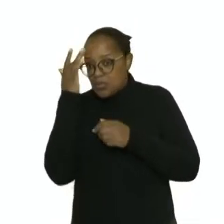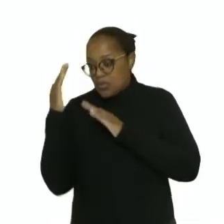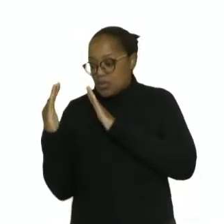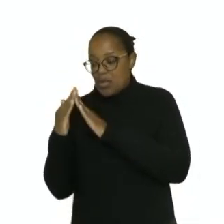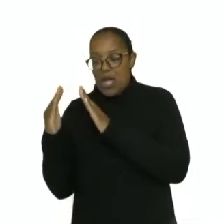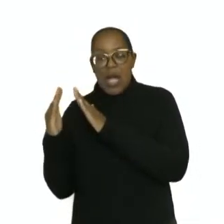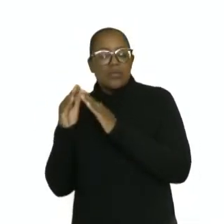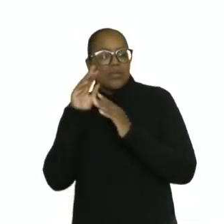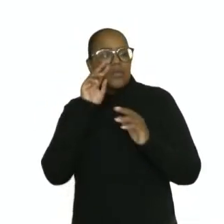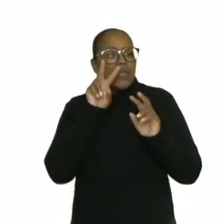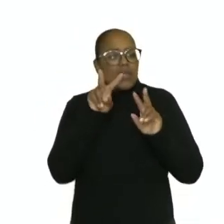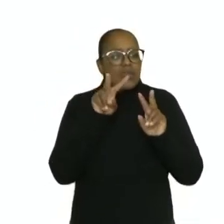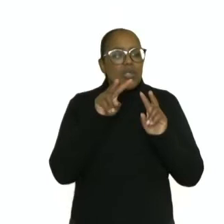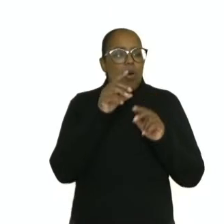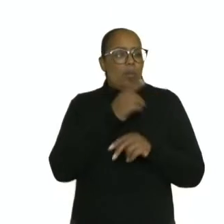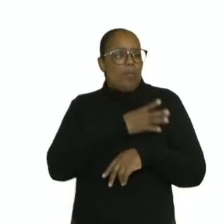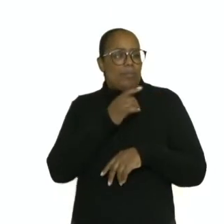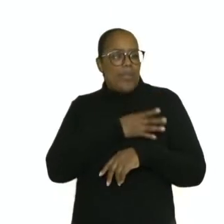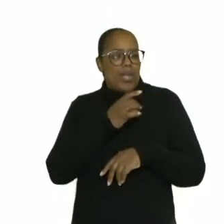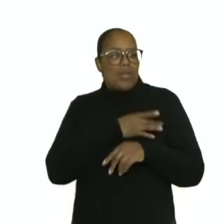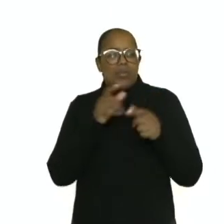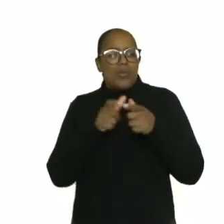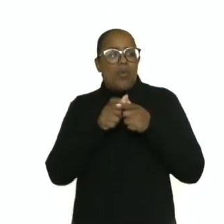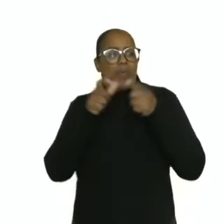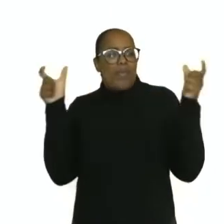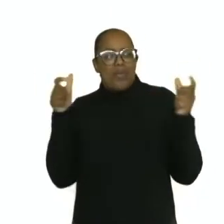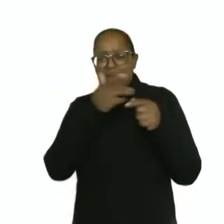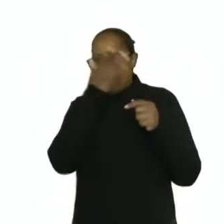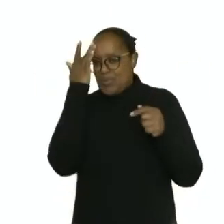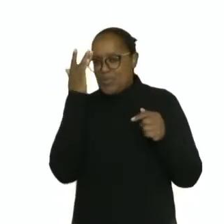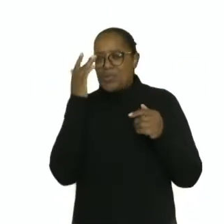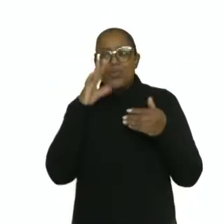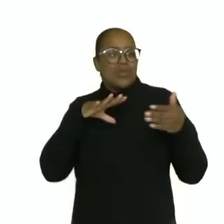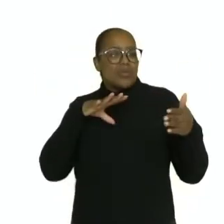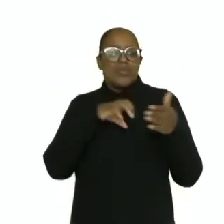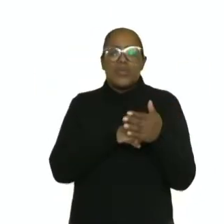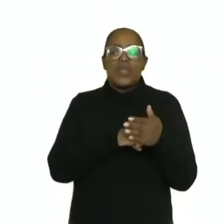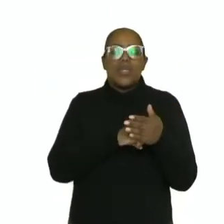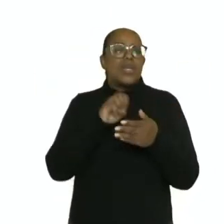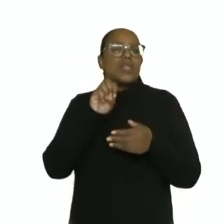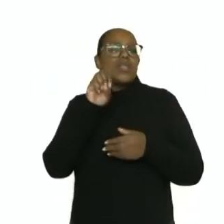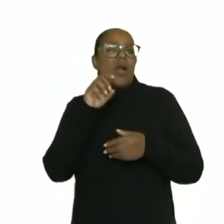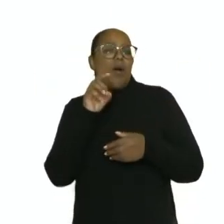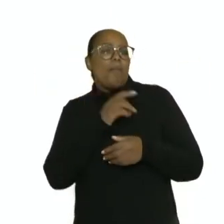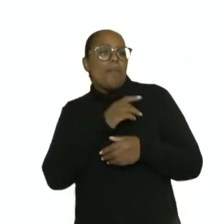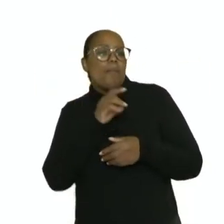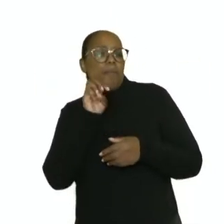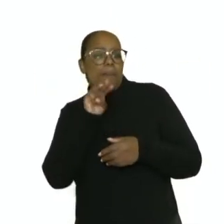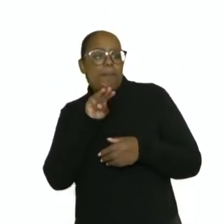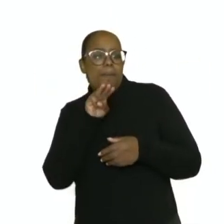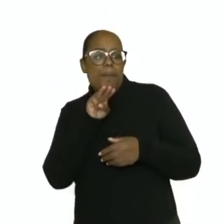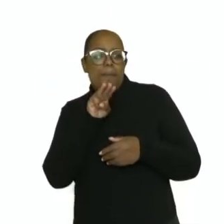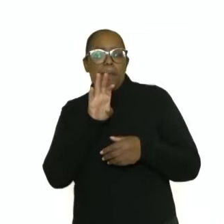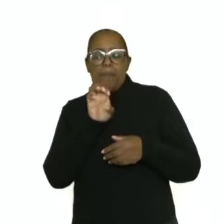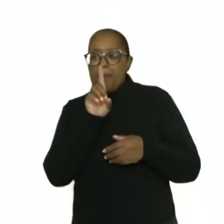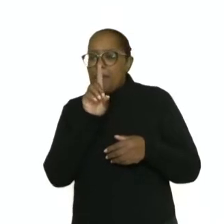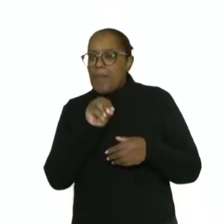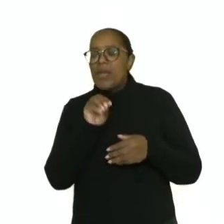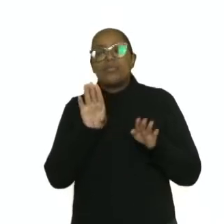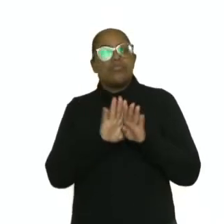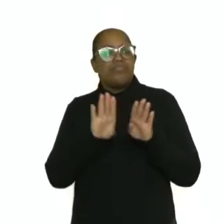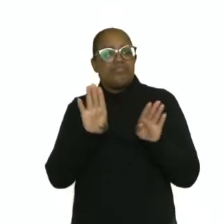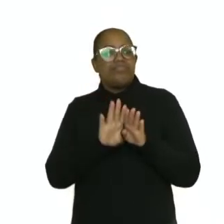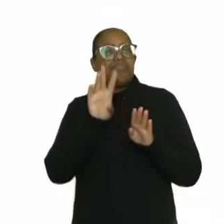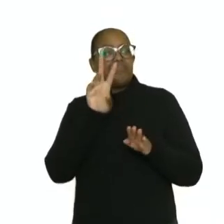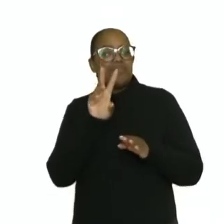violência. O medo e o aumento da criminalidade e das violências é veiculado pela mídia com cada vez mais intensidade.